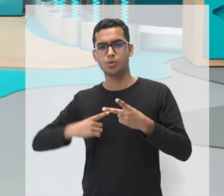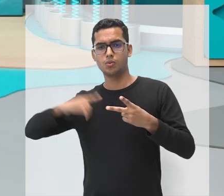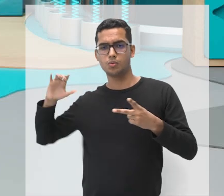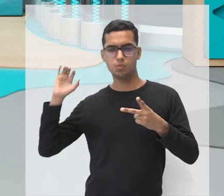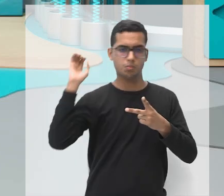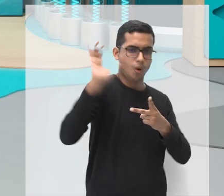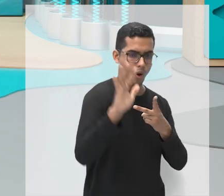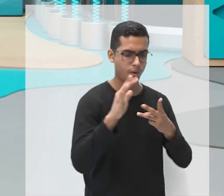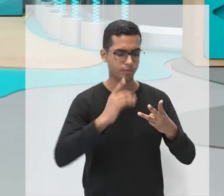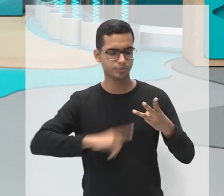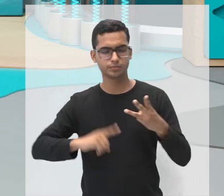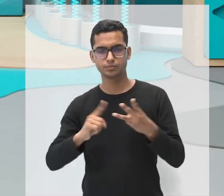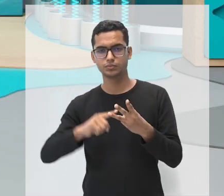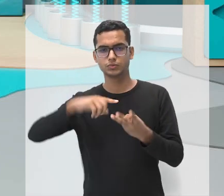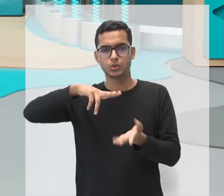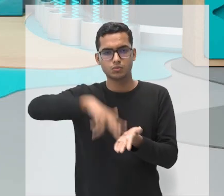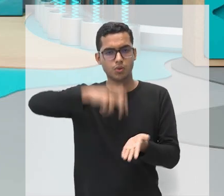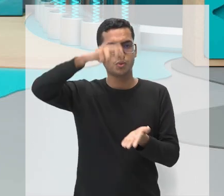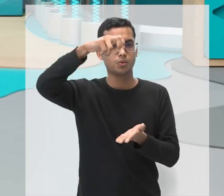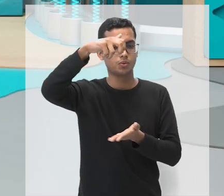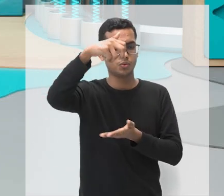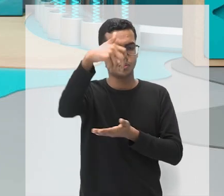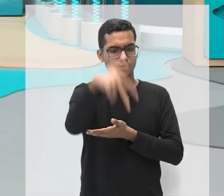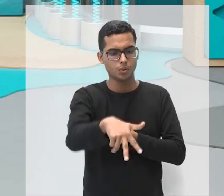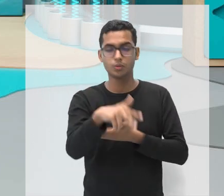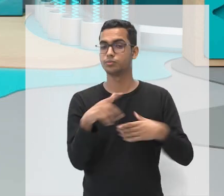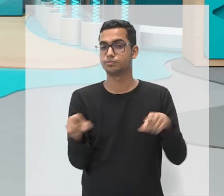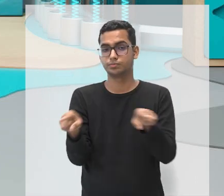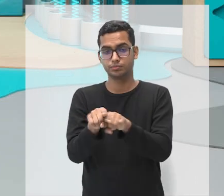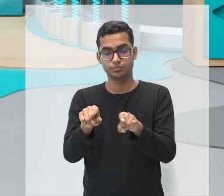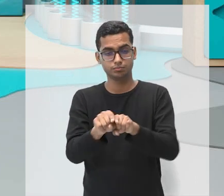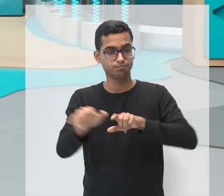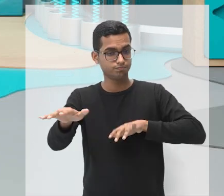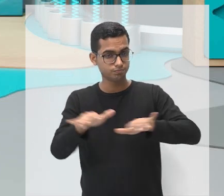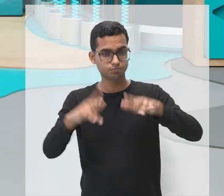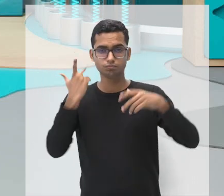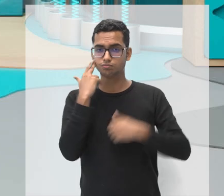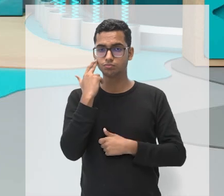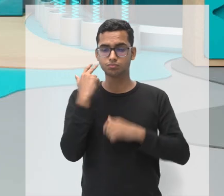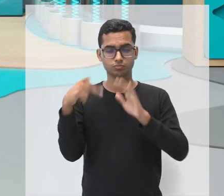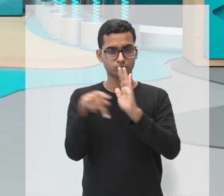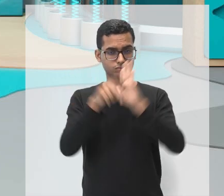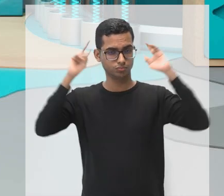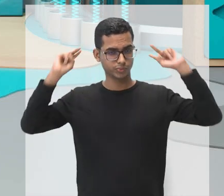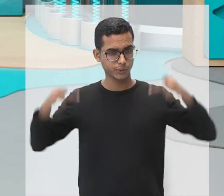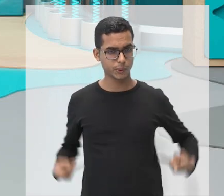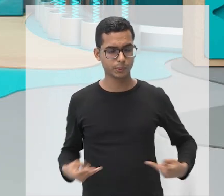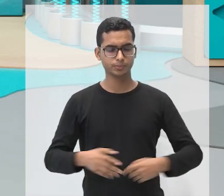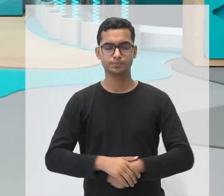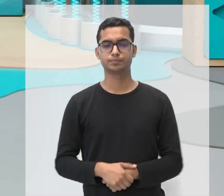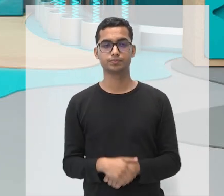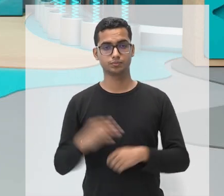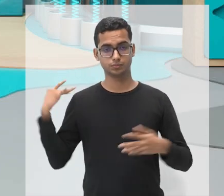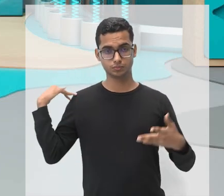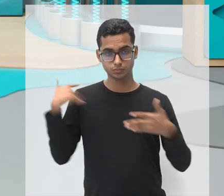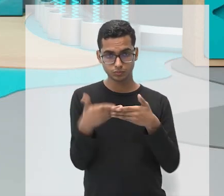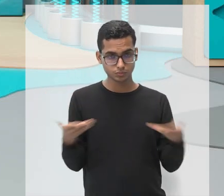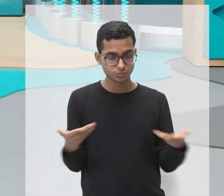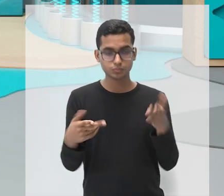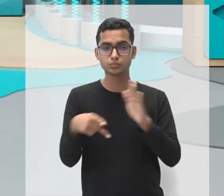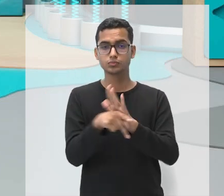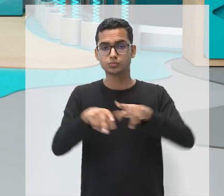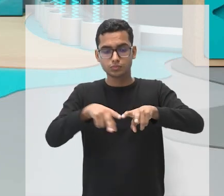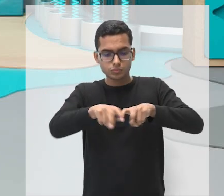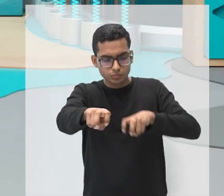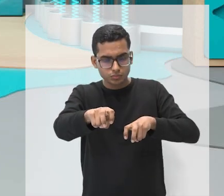Os saltos e os movimentos comuns ali no ser humano. Hoje, no formato atualizado, o atletismo